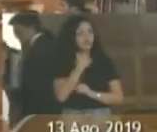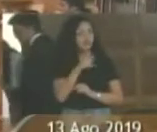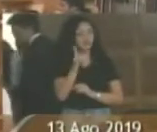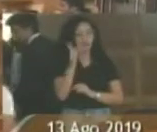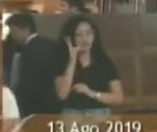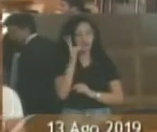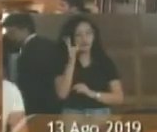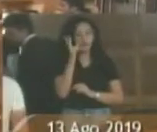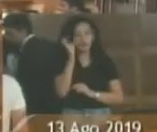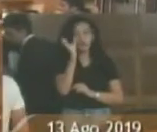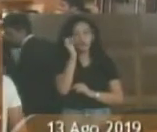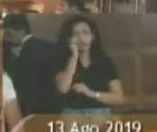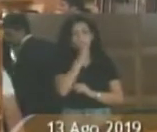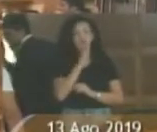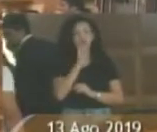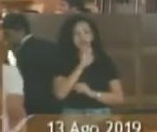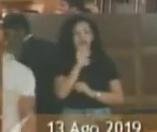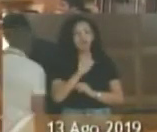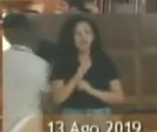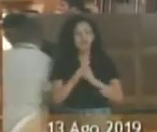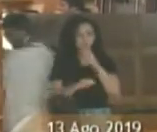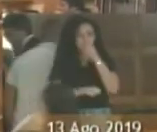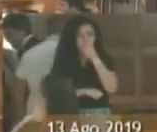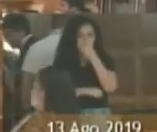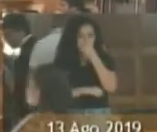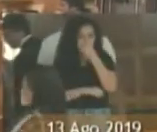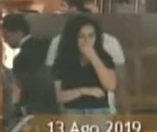Luciana Valverde, Tite Brasil e Zé Augusto.